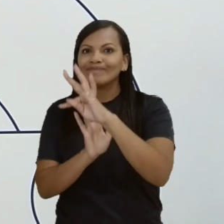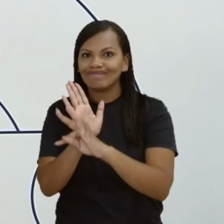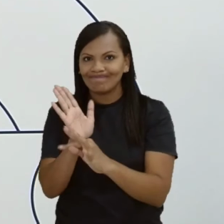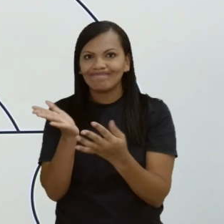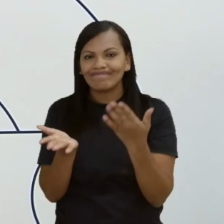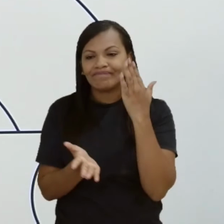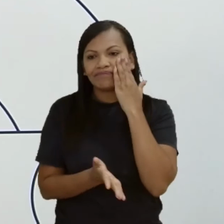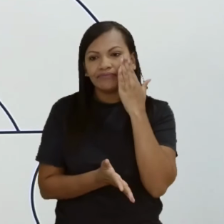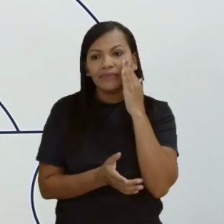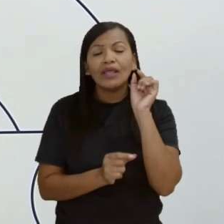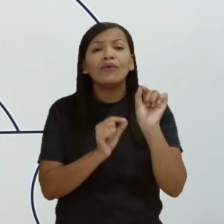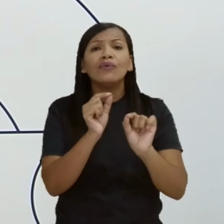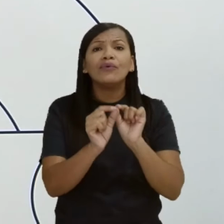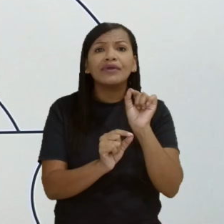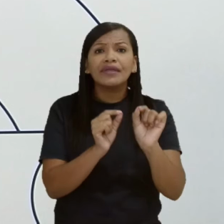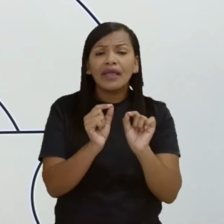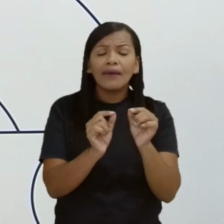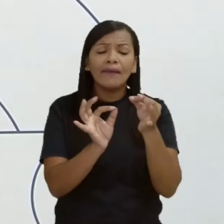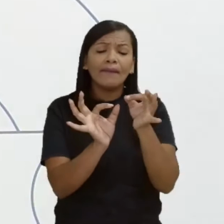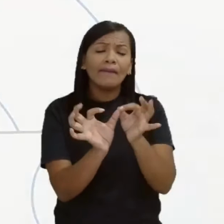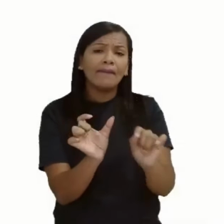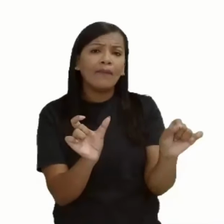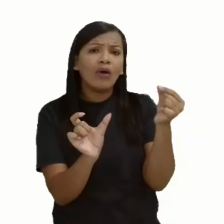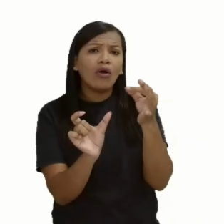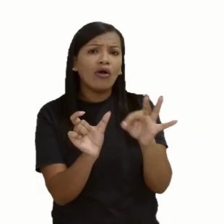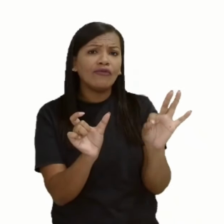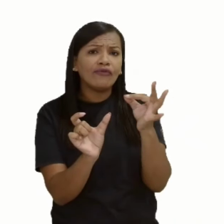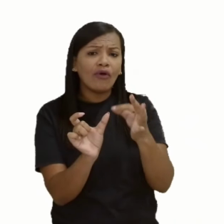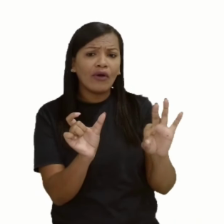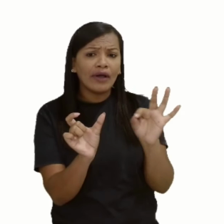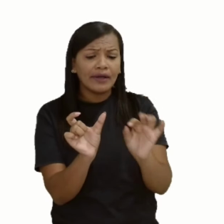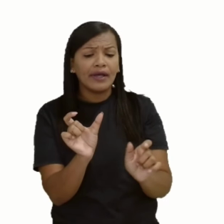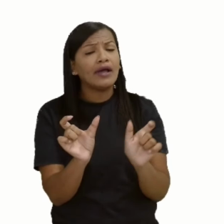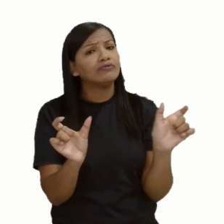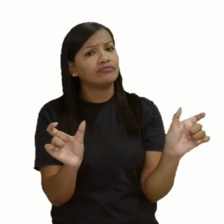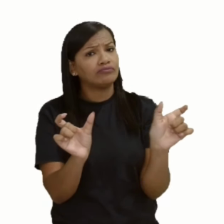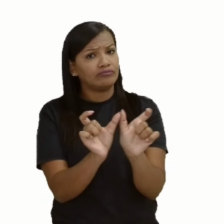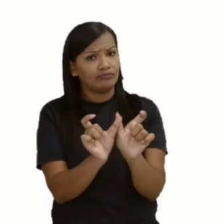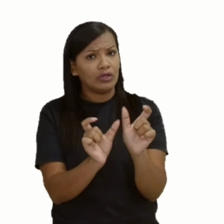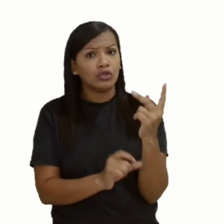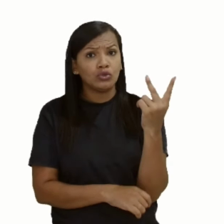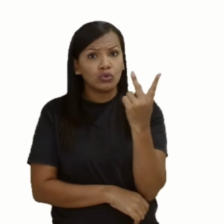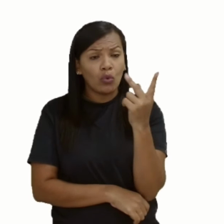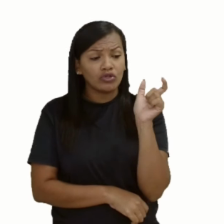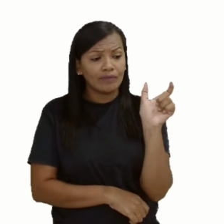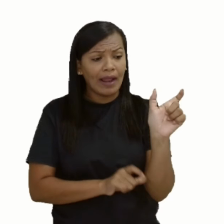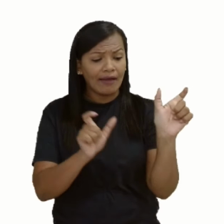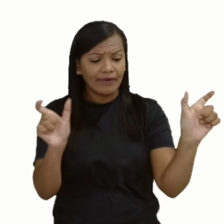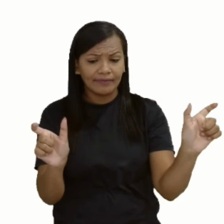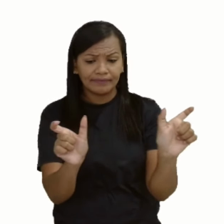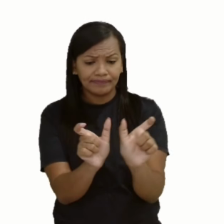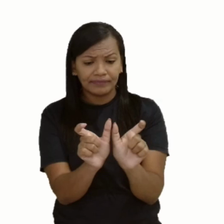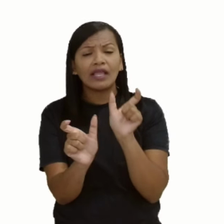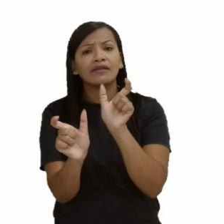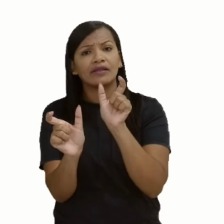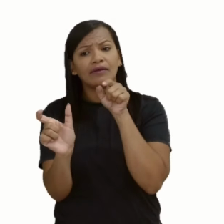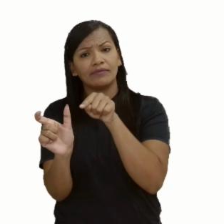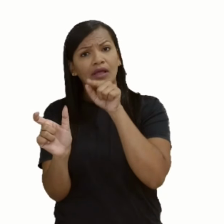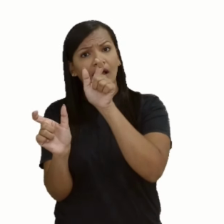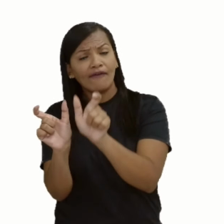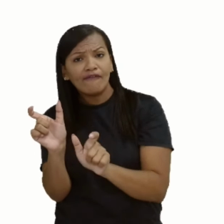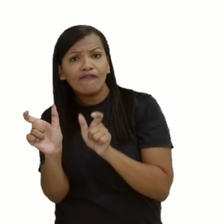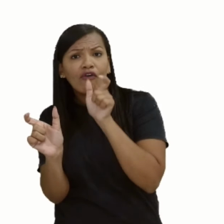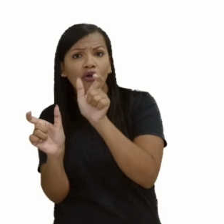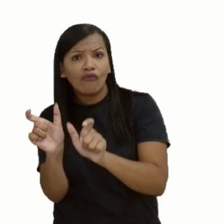que é morfossintático? É a junção de 2 palavras. Morfologia, a forma